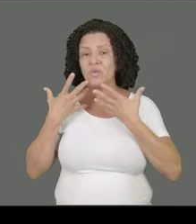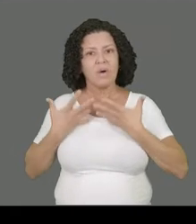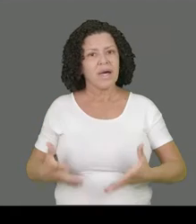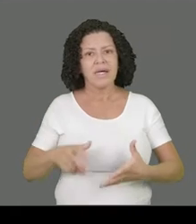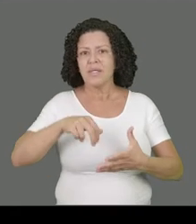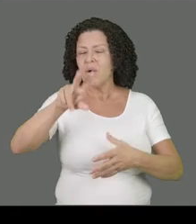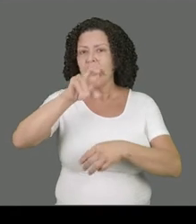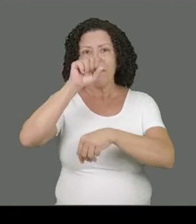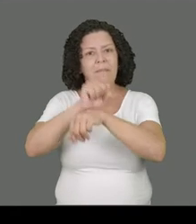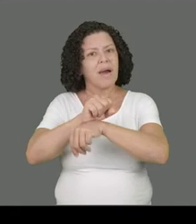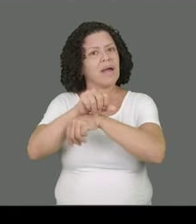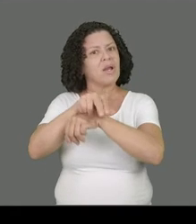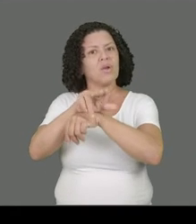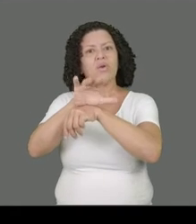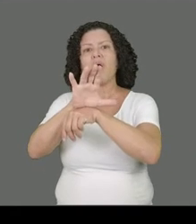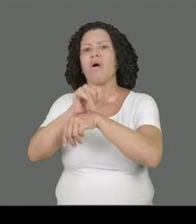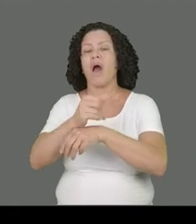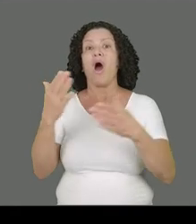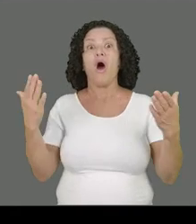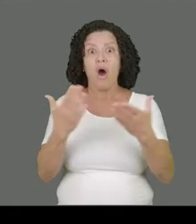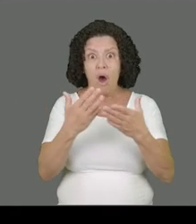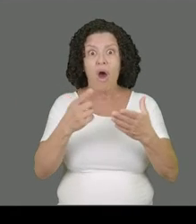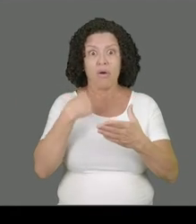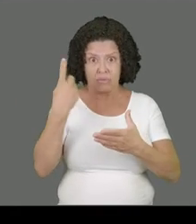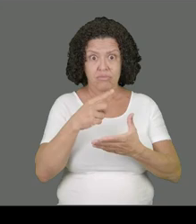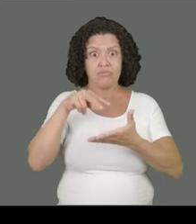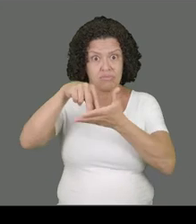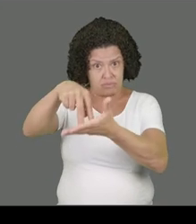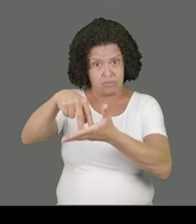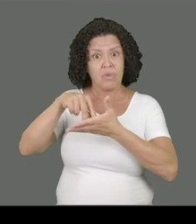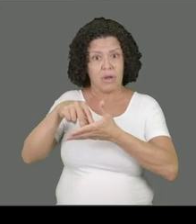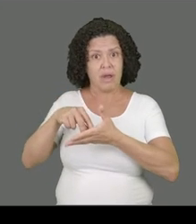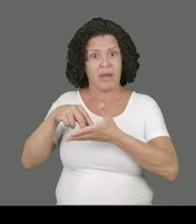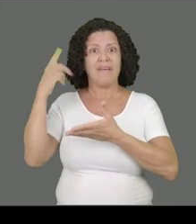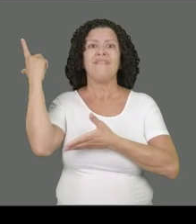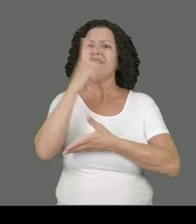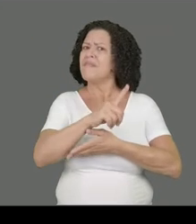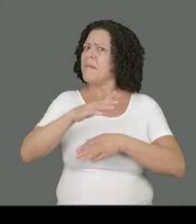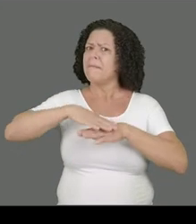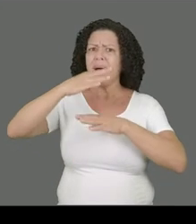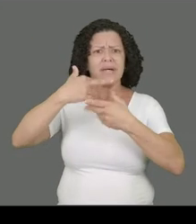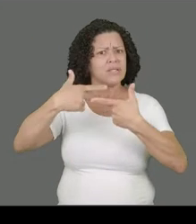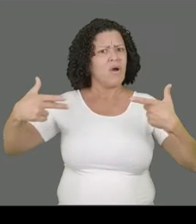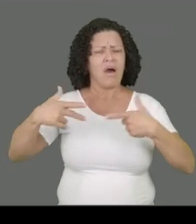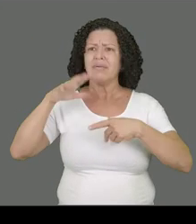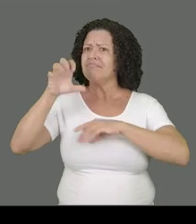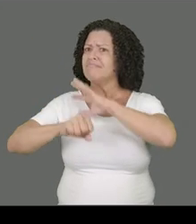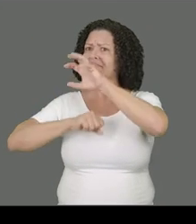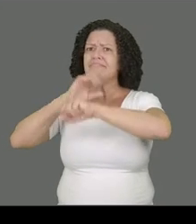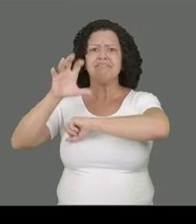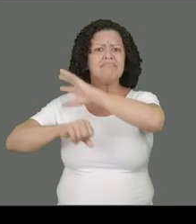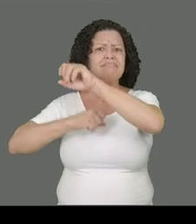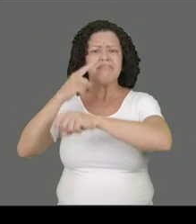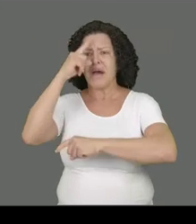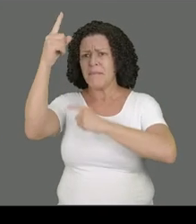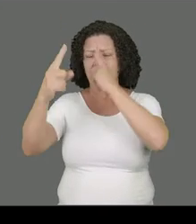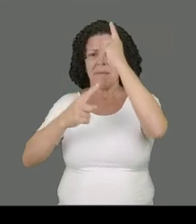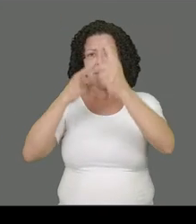isso é incessante. Hoje nós estamos na posição em que estamos e ainda vamos conquistar muito